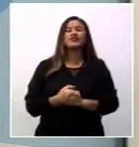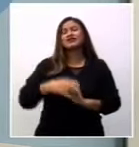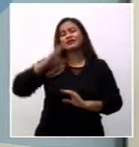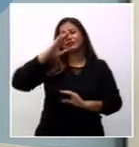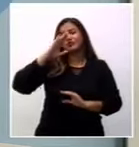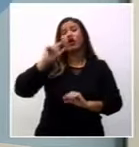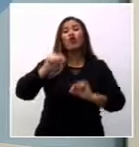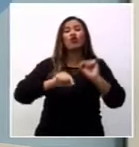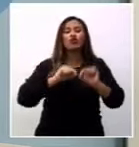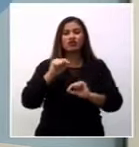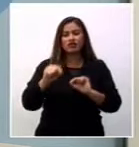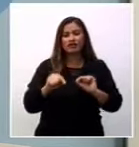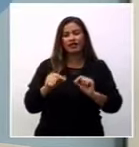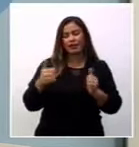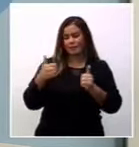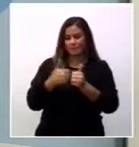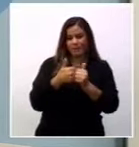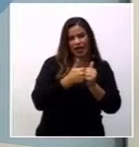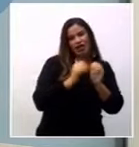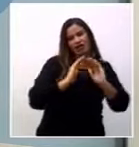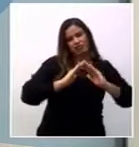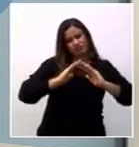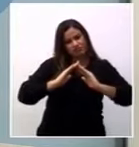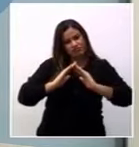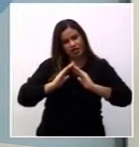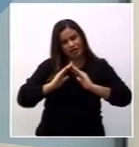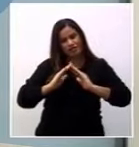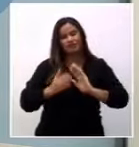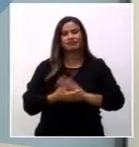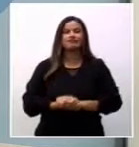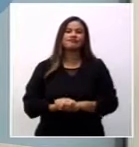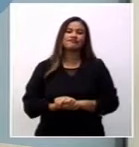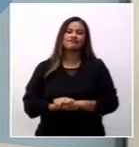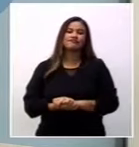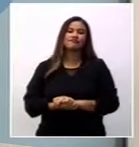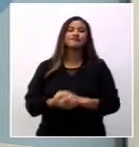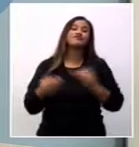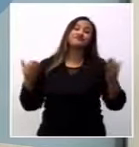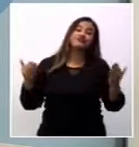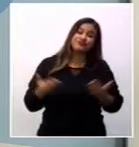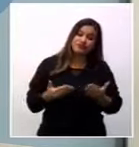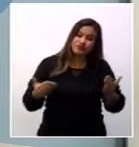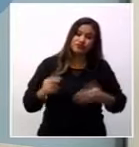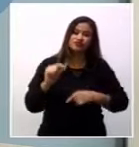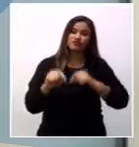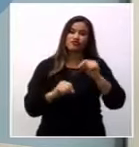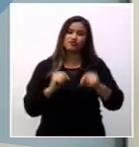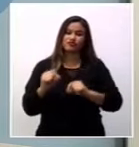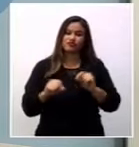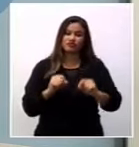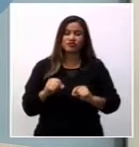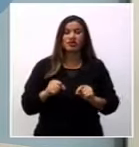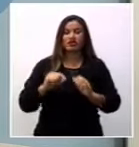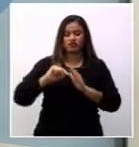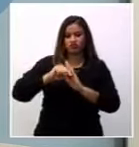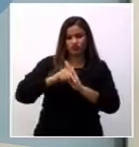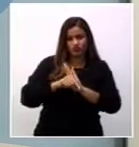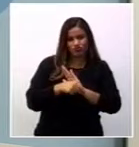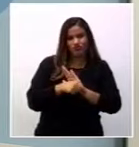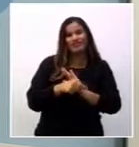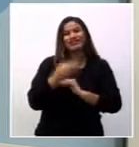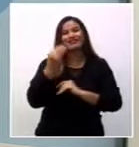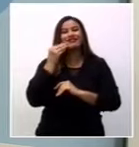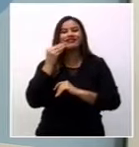aquelas que estão próximas a você, no seu lugar de vivência. E hoje a gente vai aprofundar um pouquinho mais e